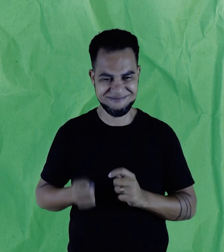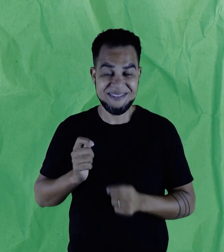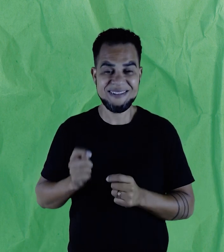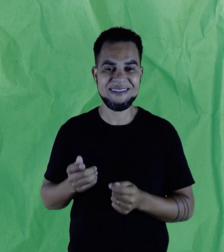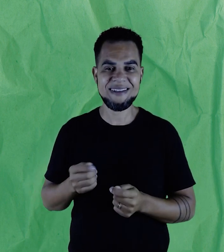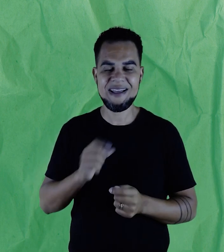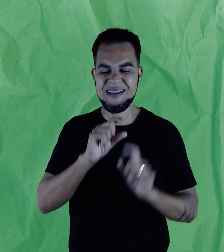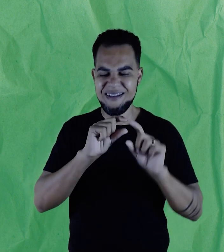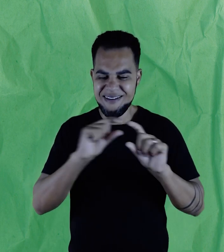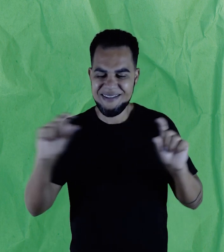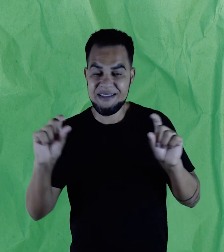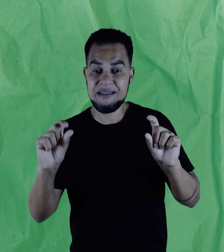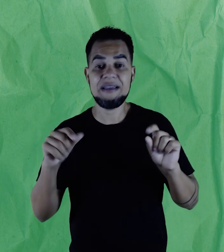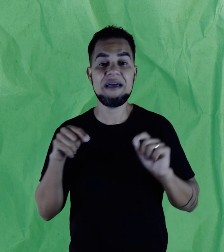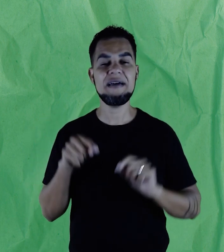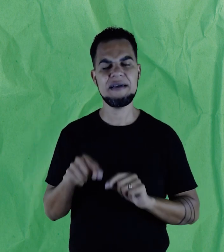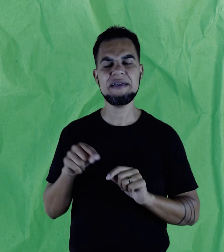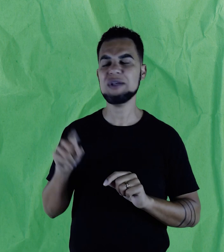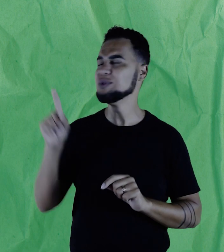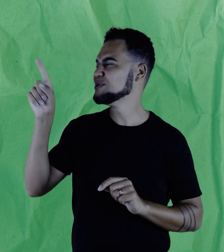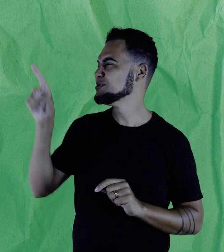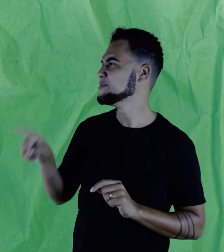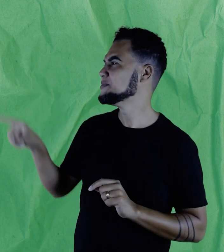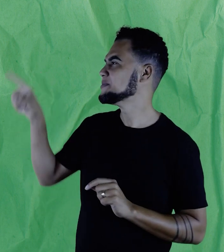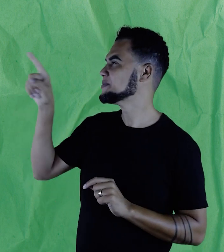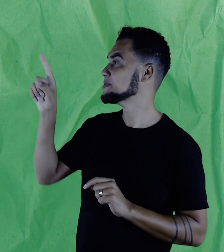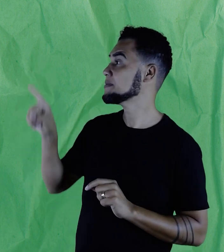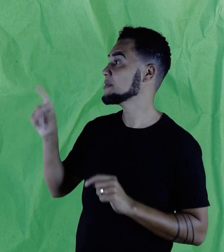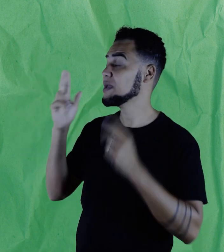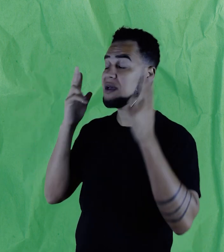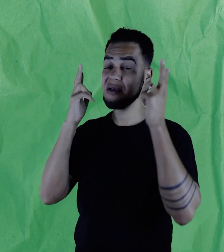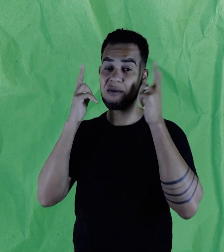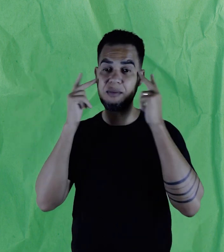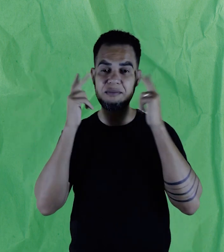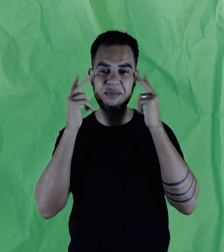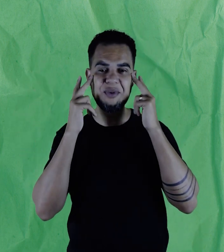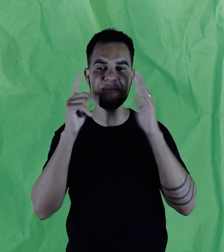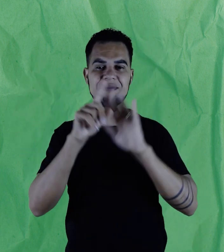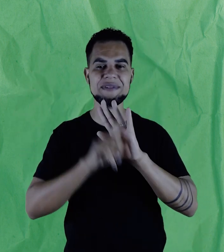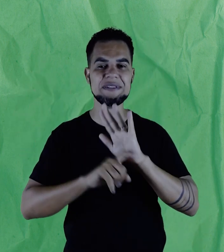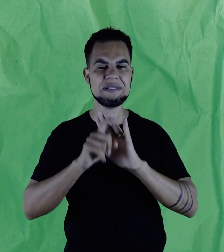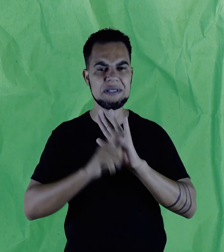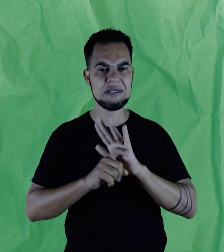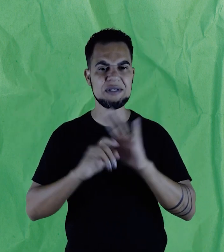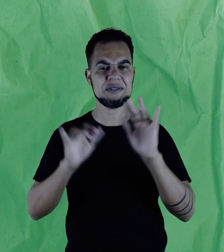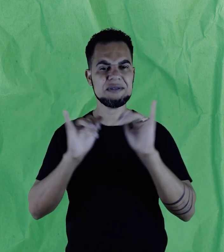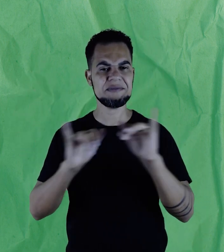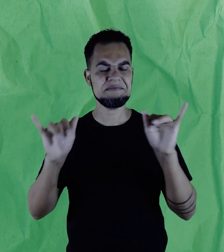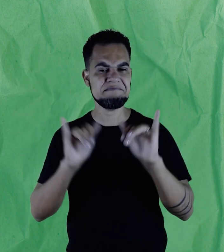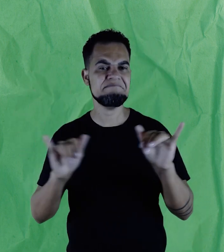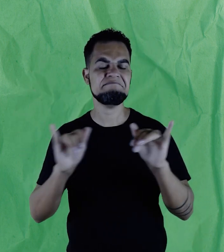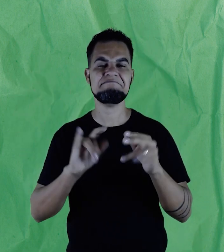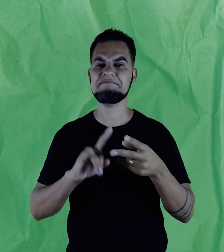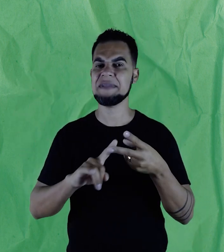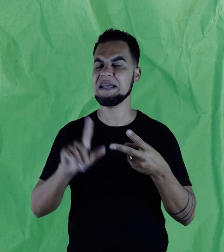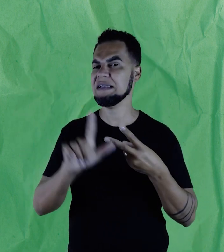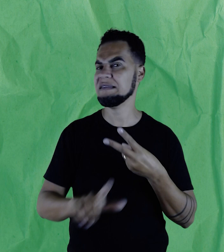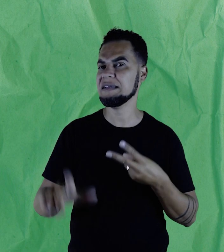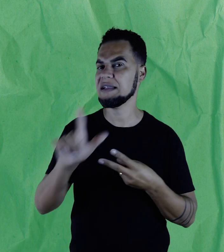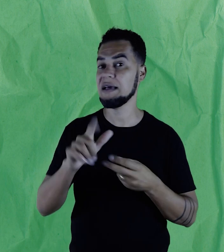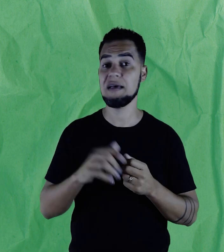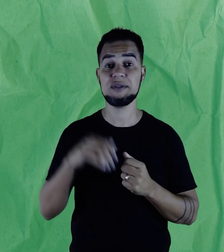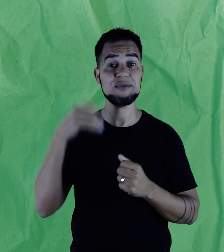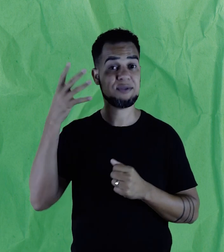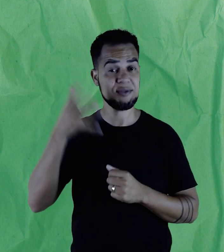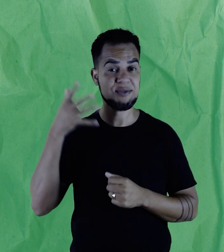são extremamente comuns em textos publicitários, em textos literários, no discurso do